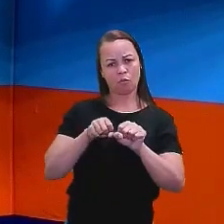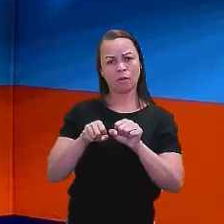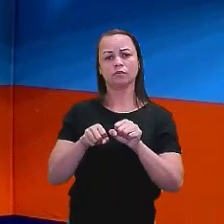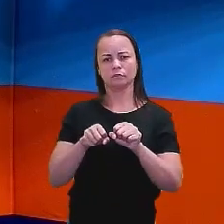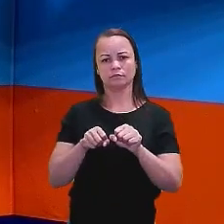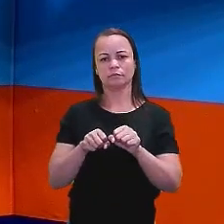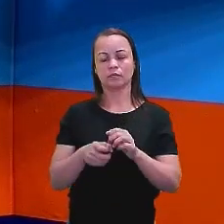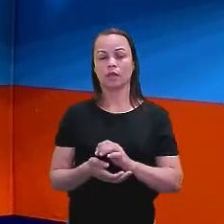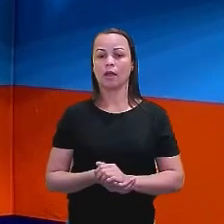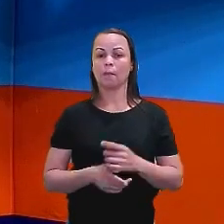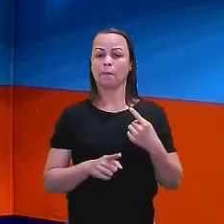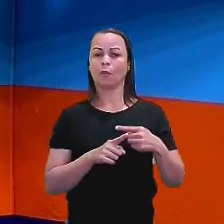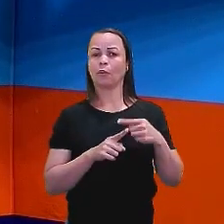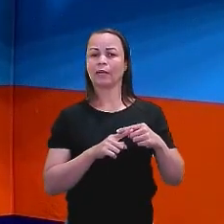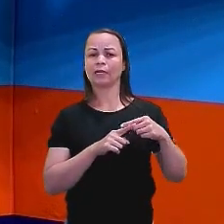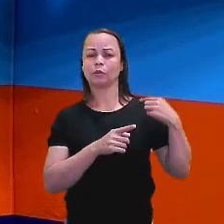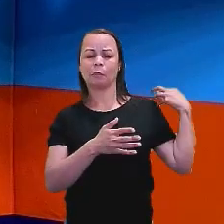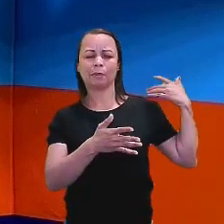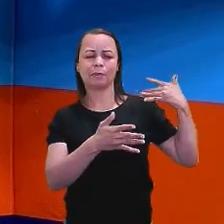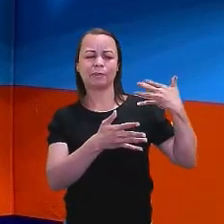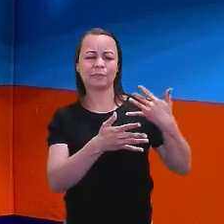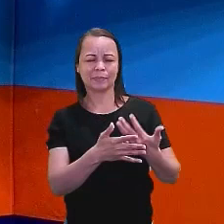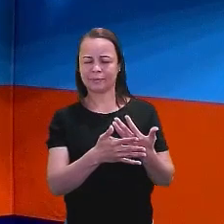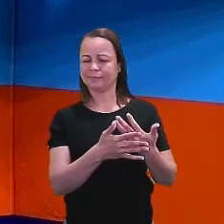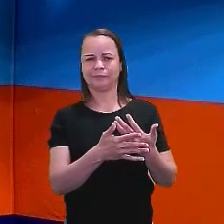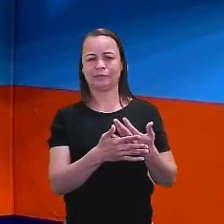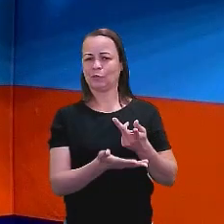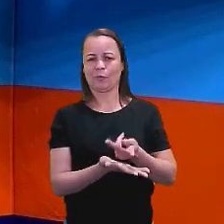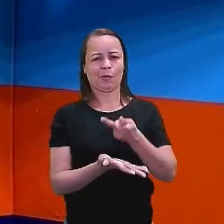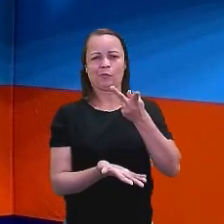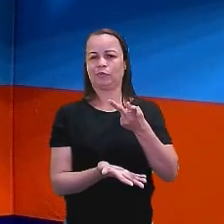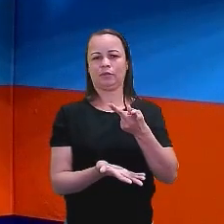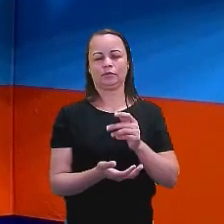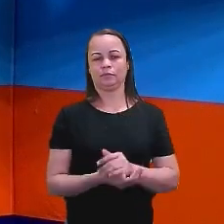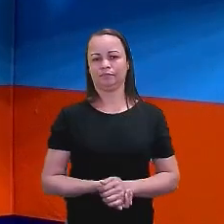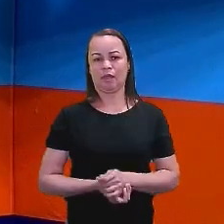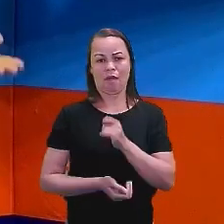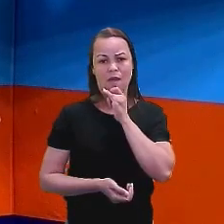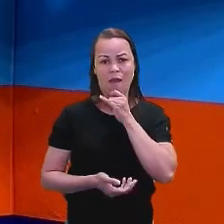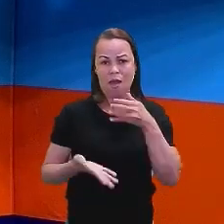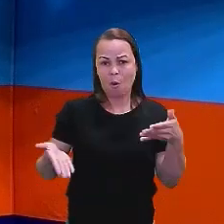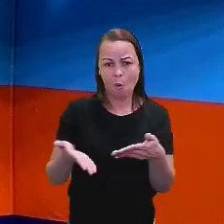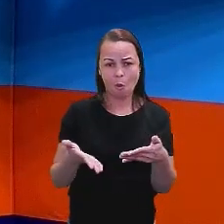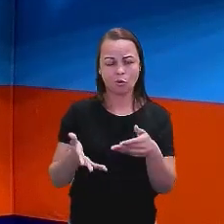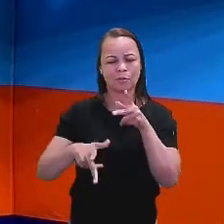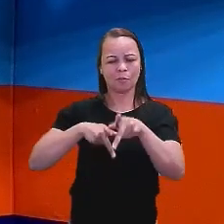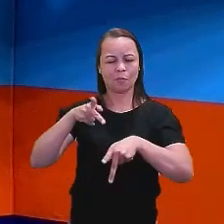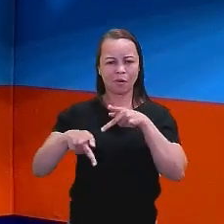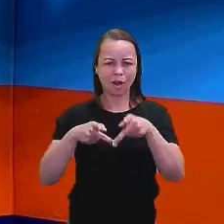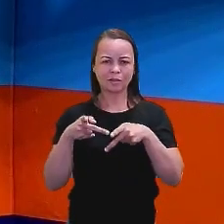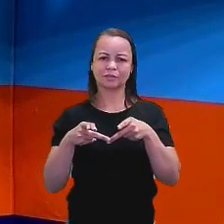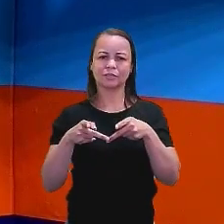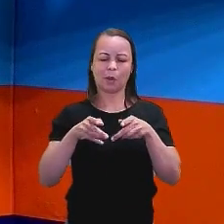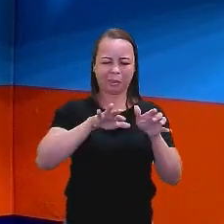durante muito tempo isso não aconteceu, e ainda hoje essa população é colocada à margem